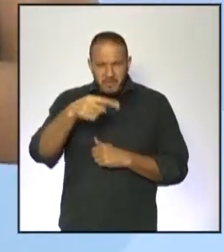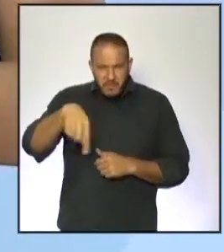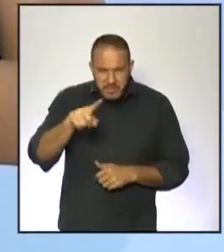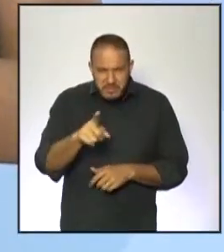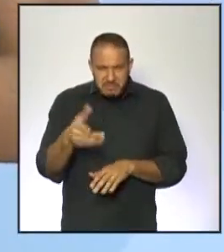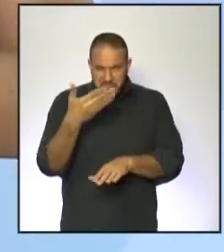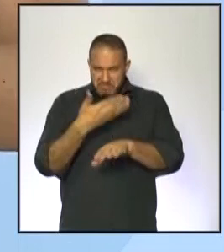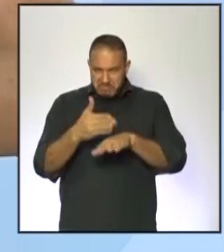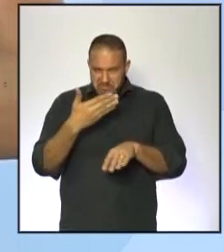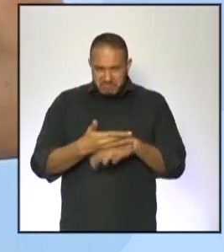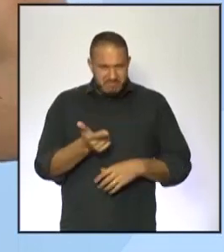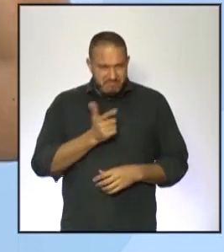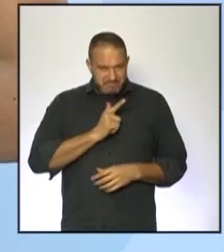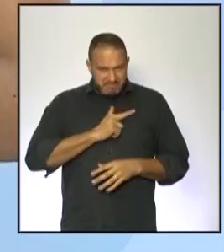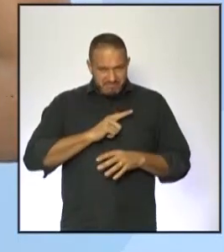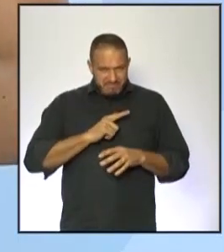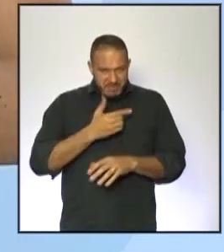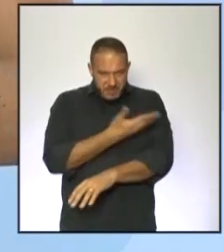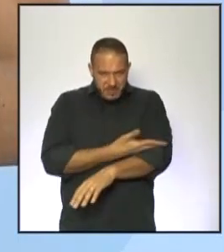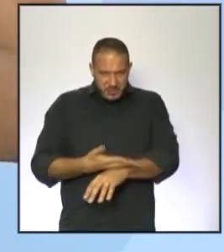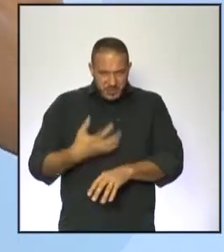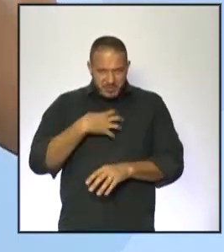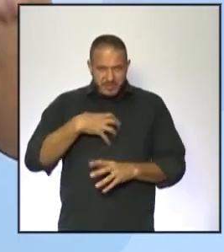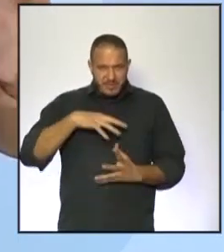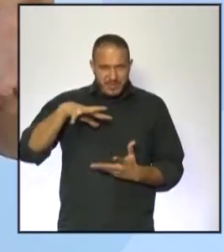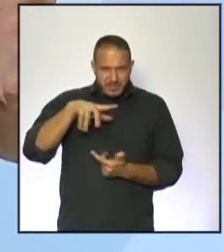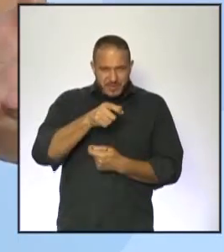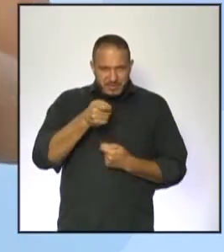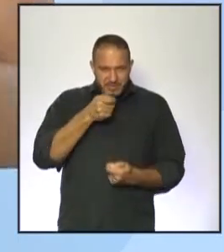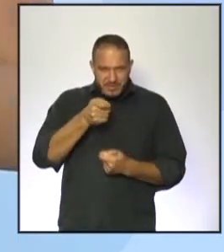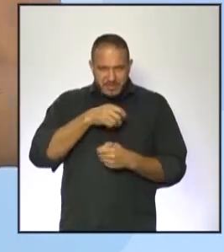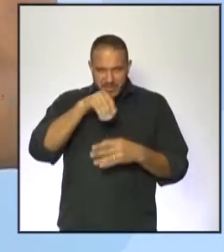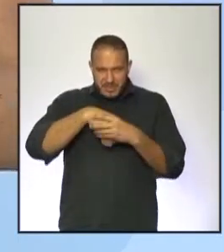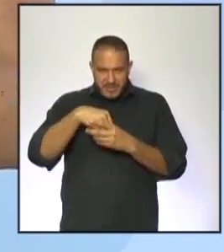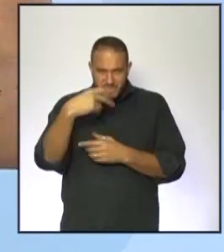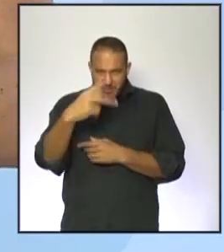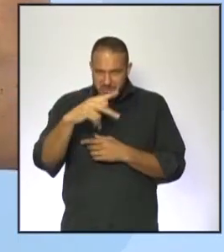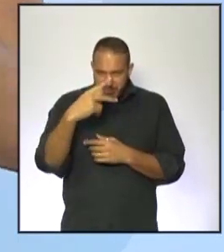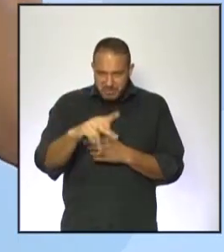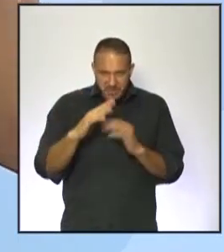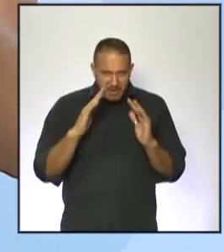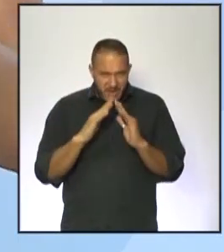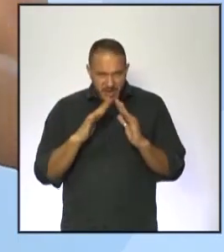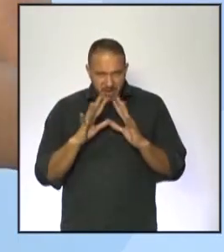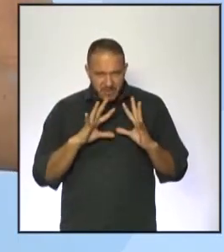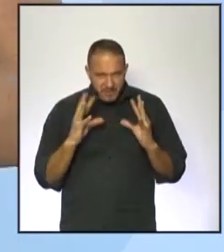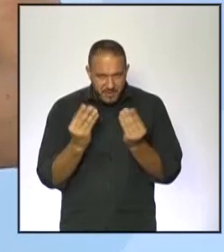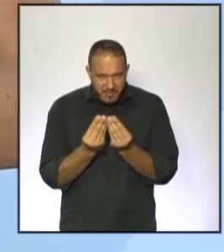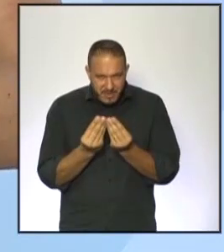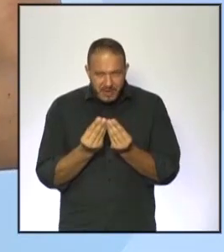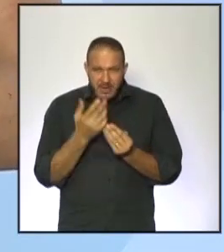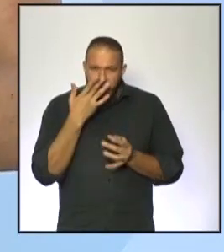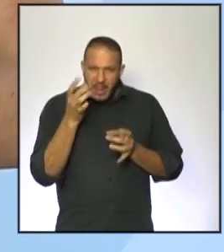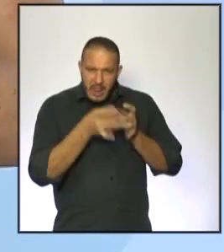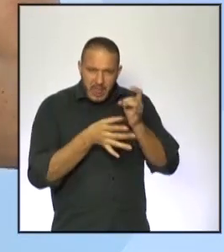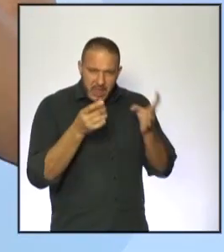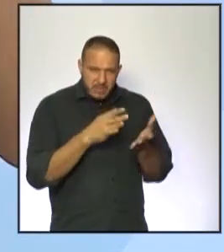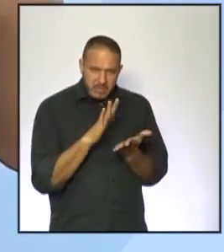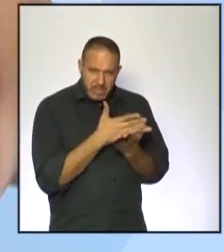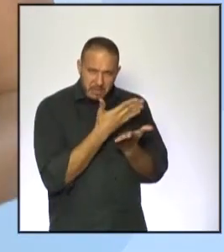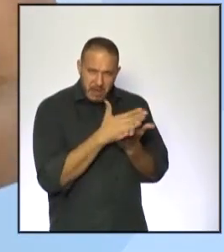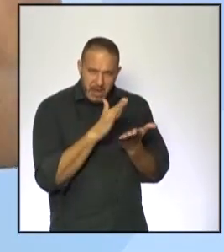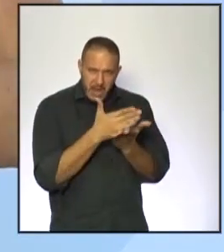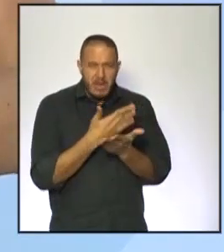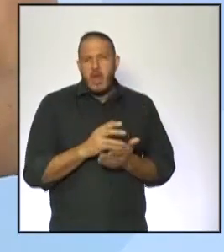praticam a sustentabilidade na casa de vocês? Como é feita a coleta seletiva? Vocês separam os materiais ou